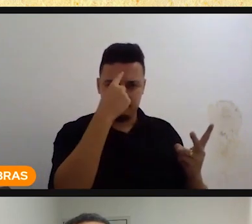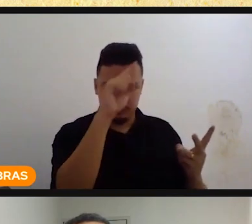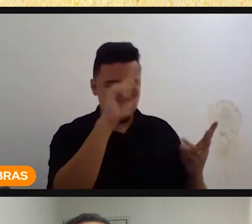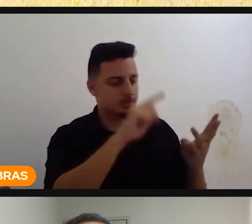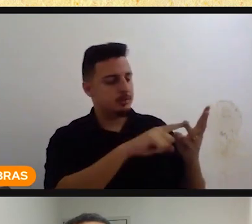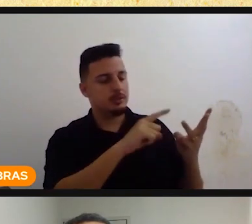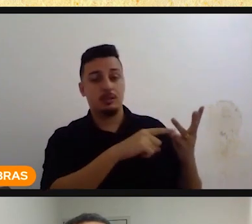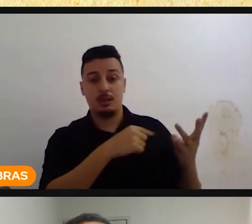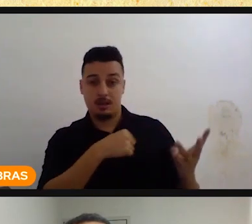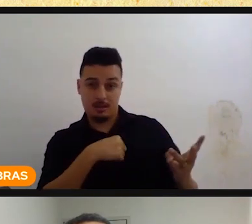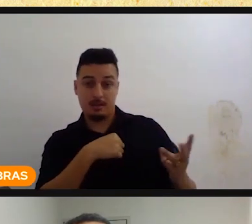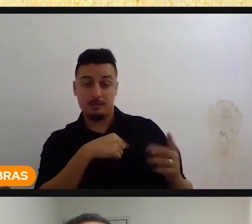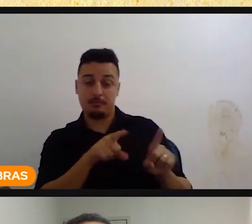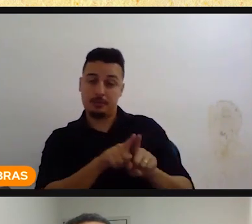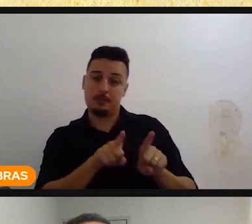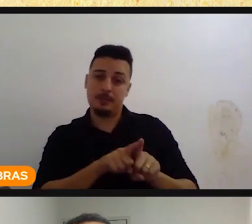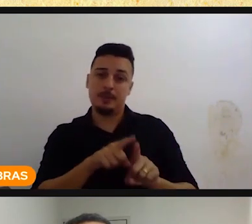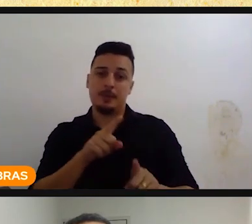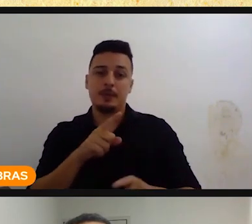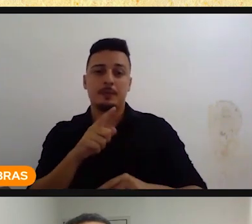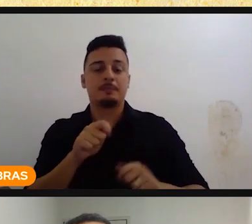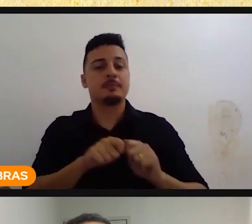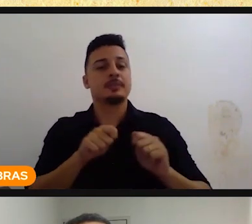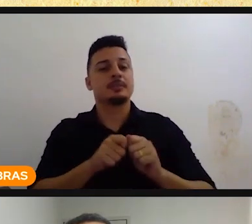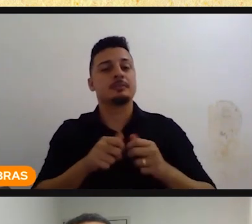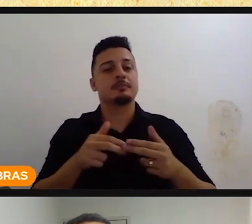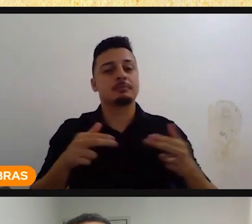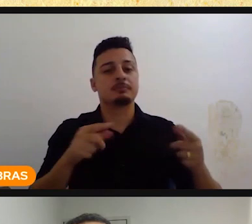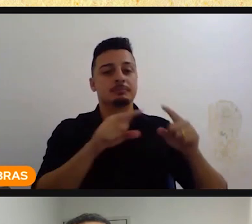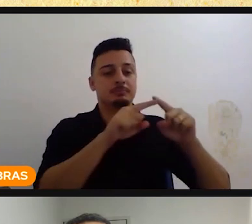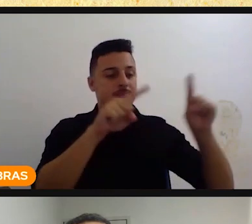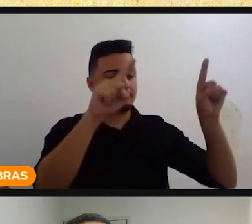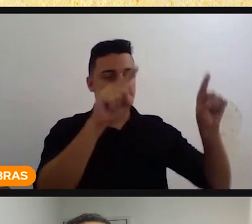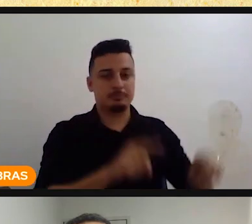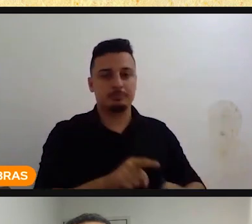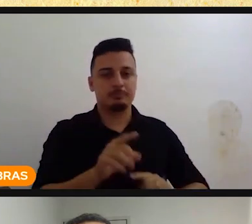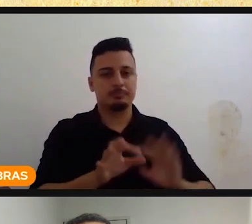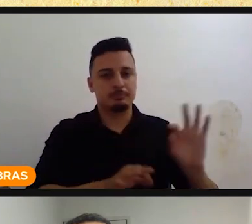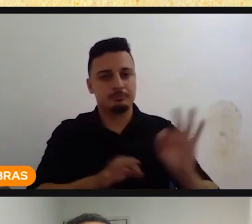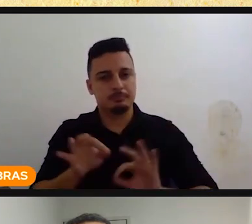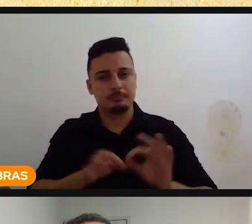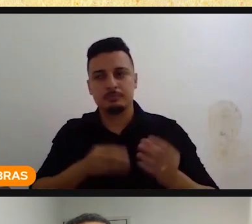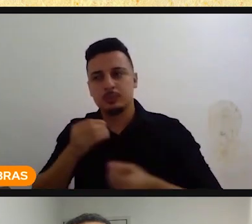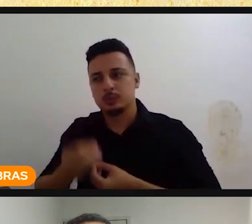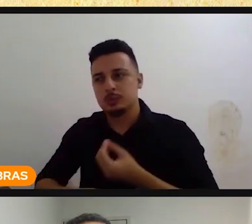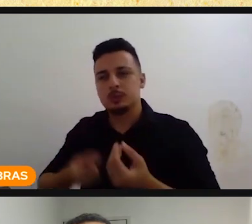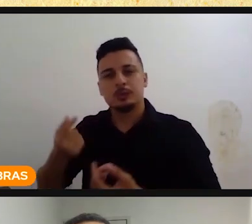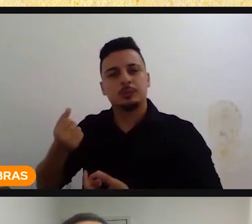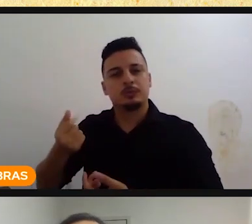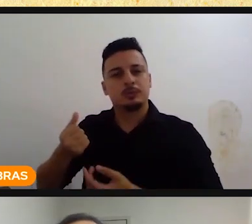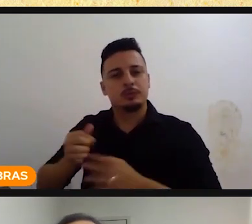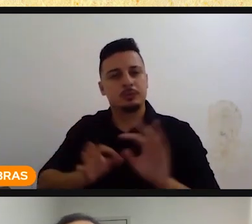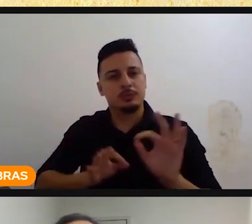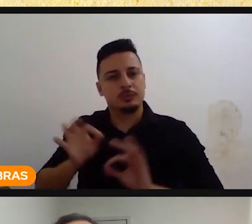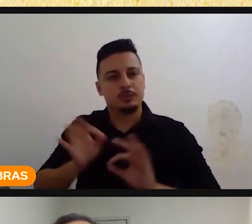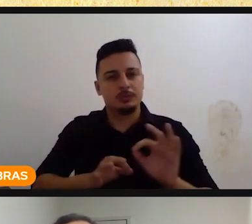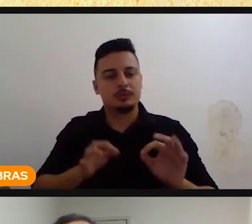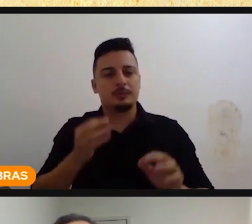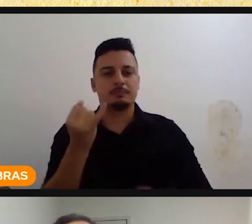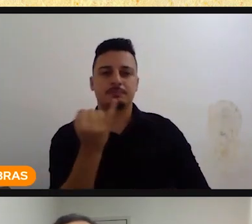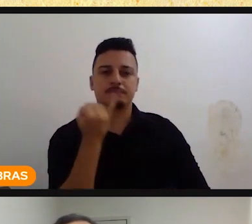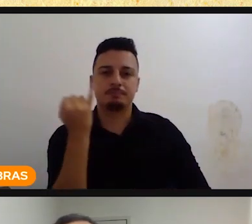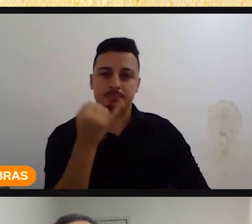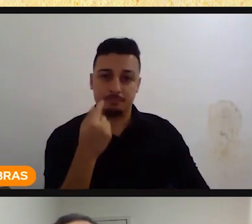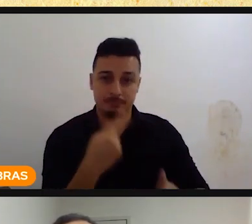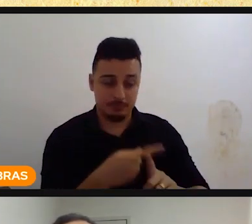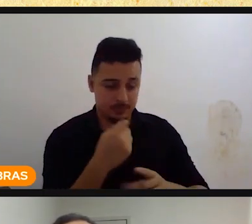enquanto produtora, ajudando ele a formatar o projeto, fazendo os arranjos financeiros, no pitch defendendo a viabilização